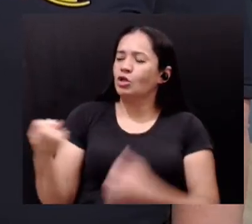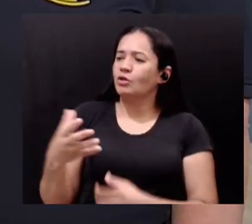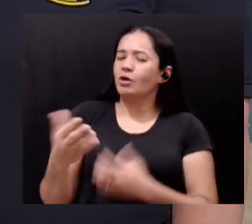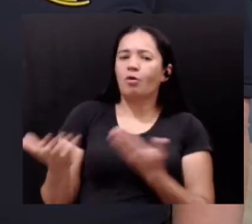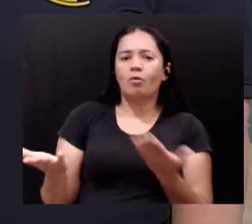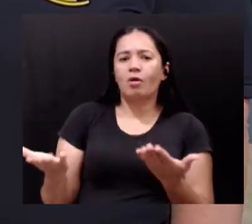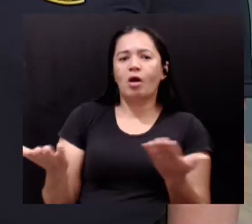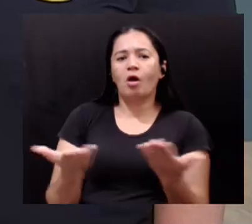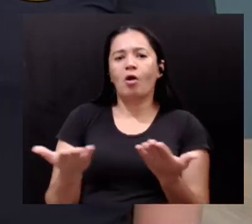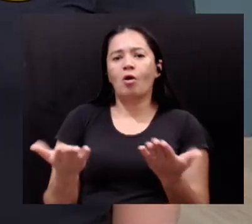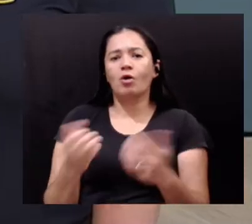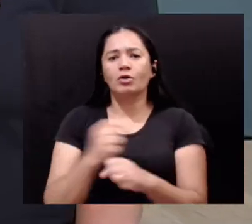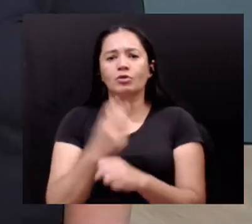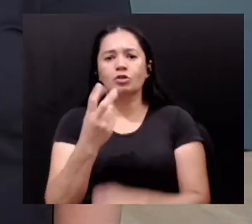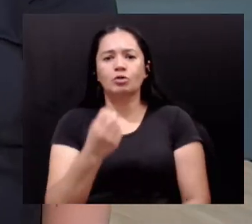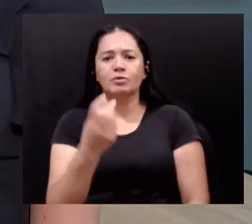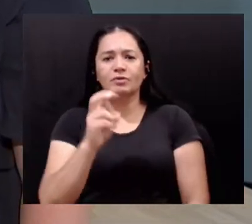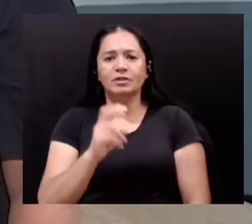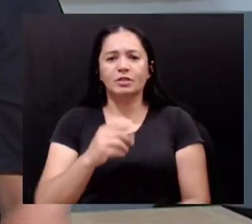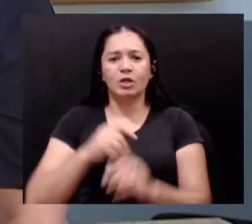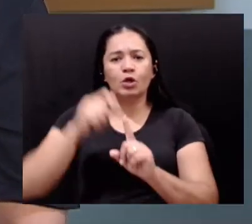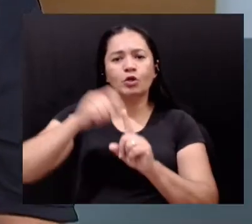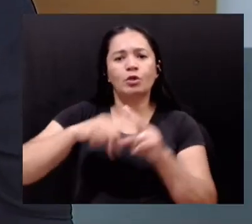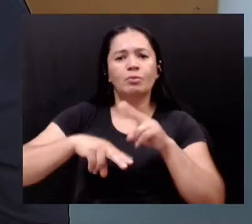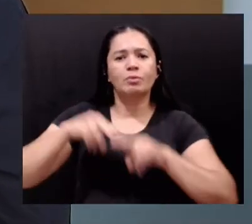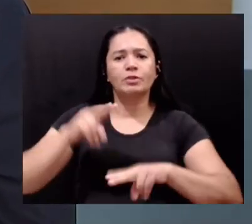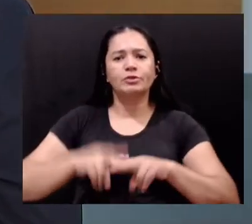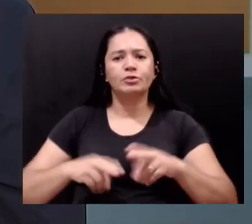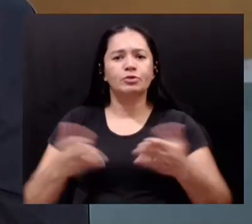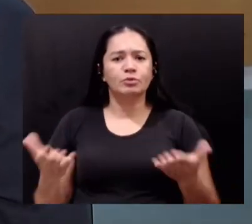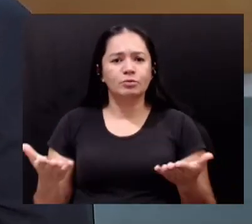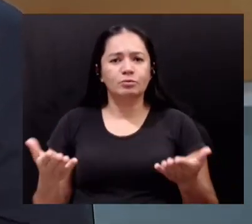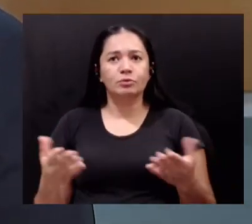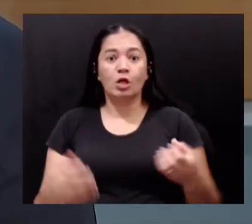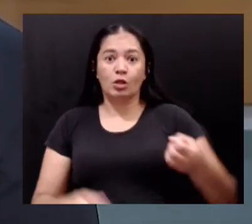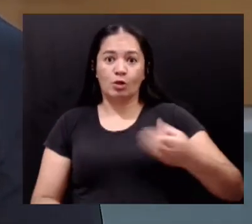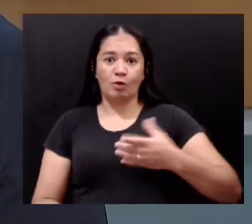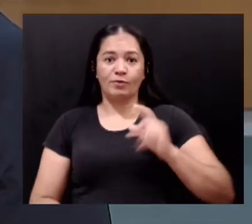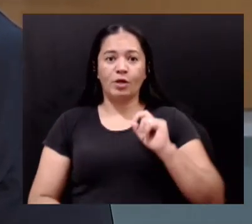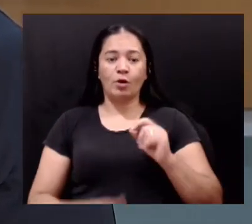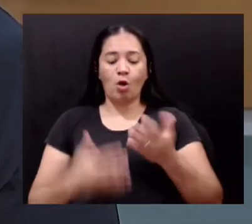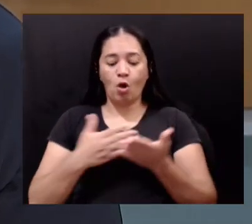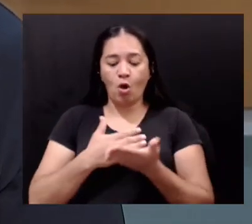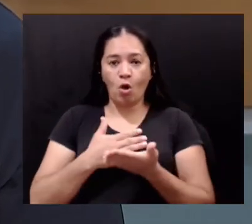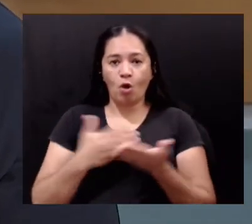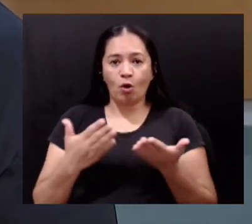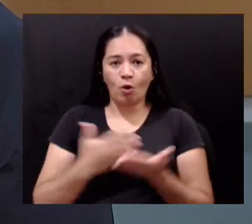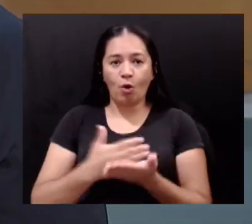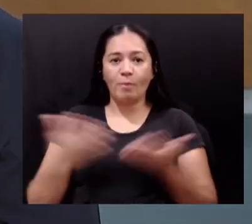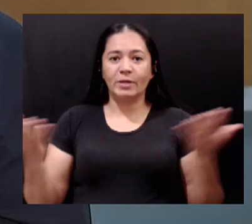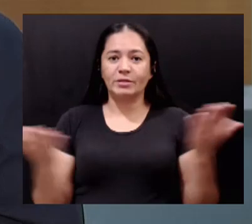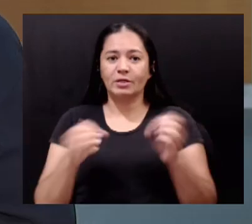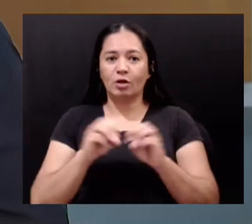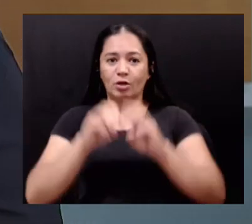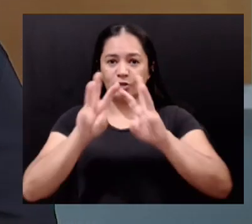2025 a partir de junho? A novidade que a gente tem a partir de hoje é o novo site,